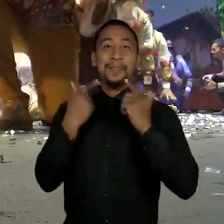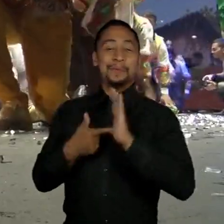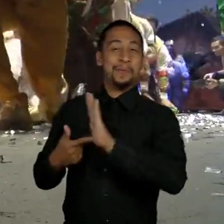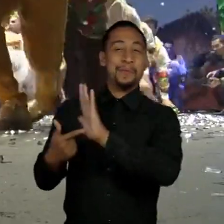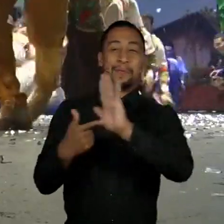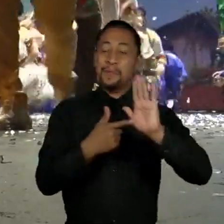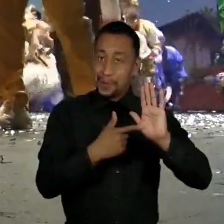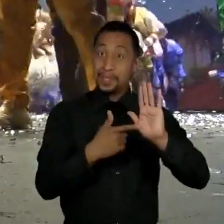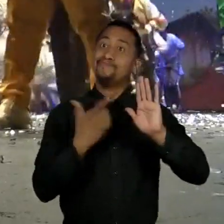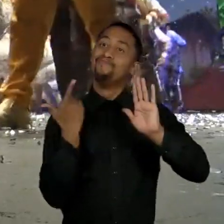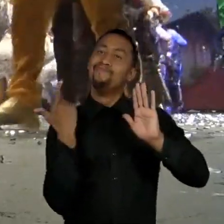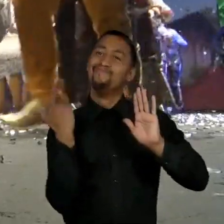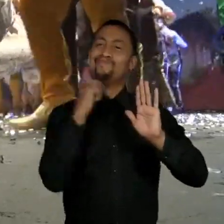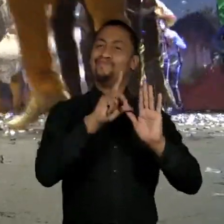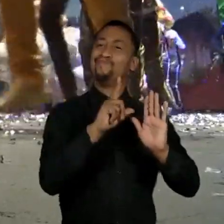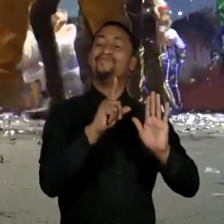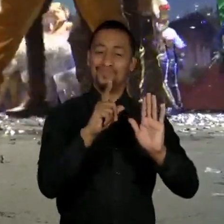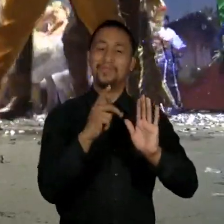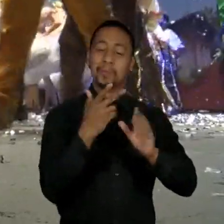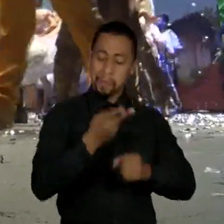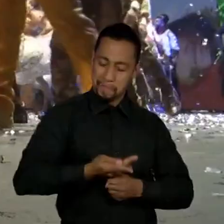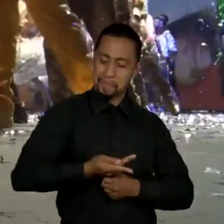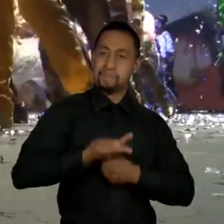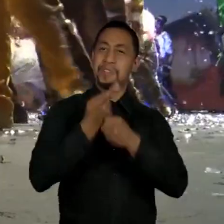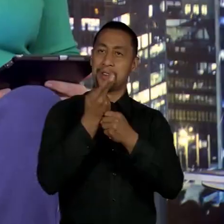de comemorar a vitória.